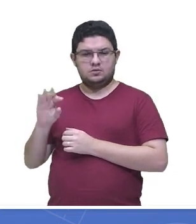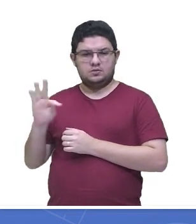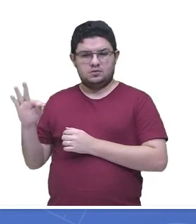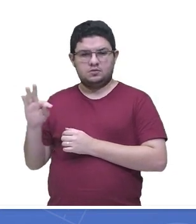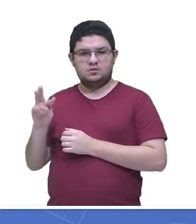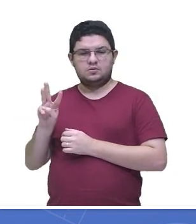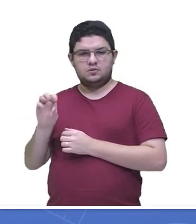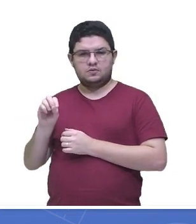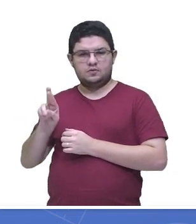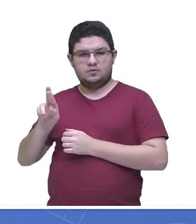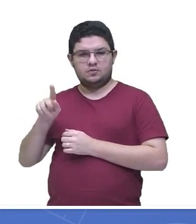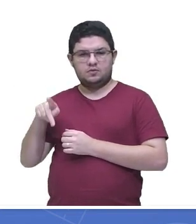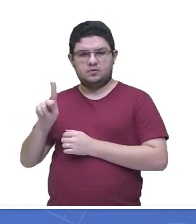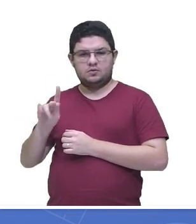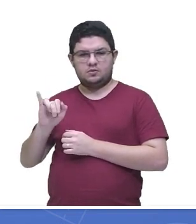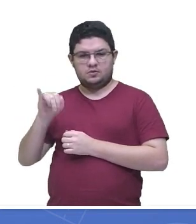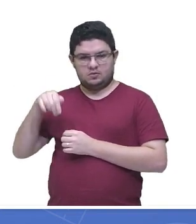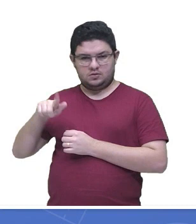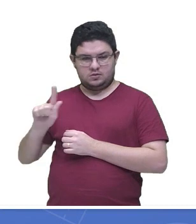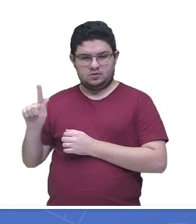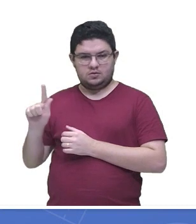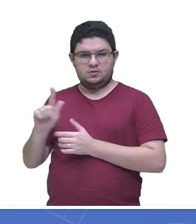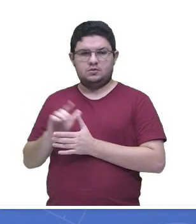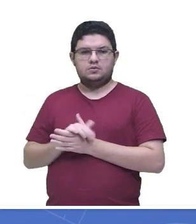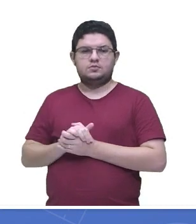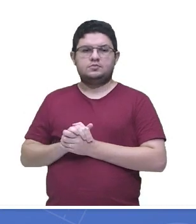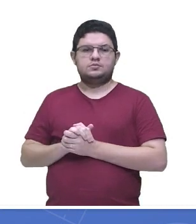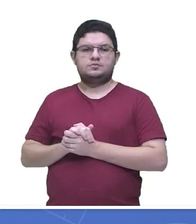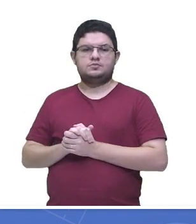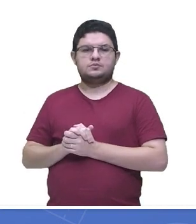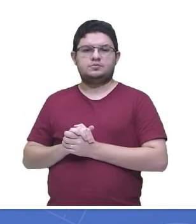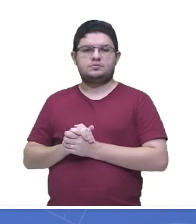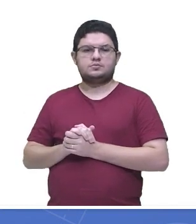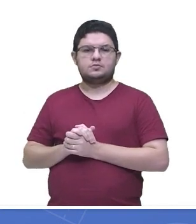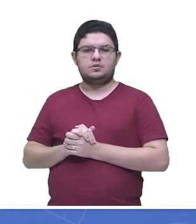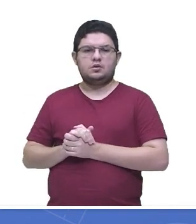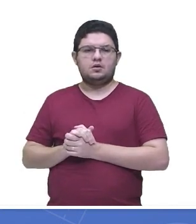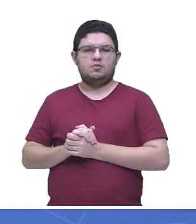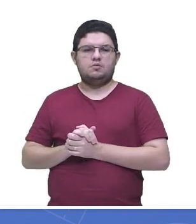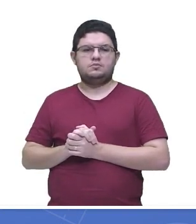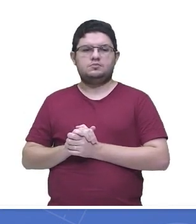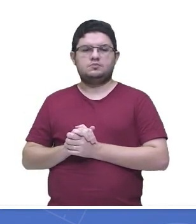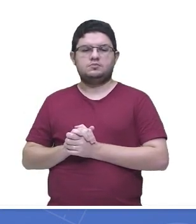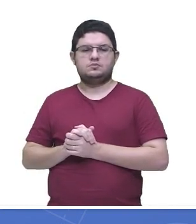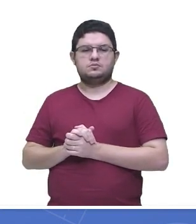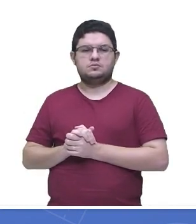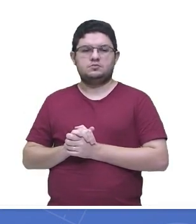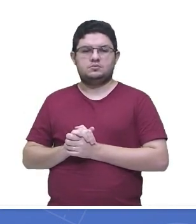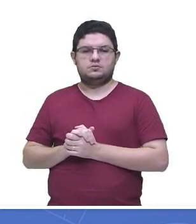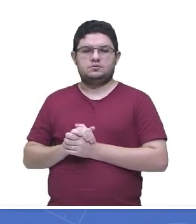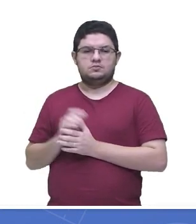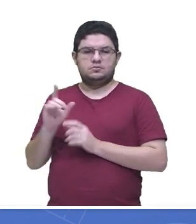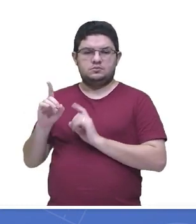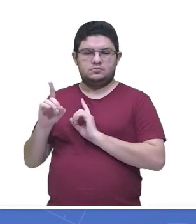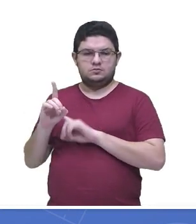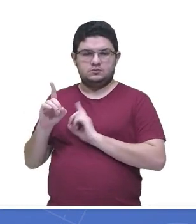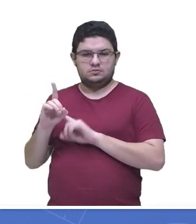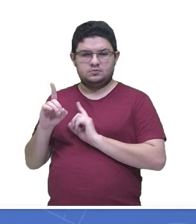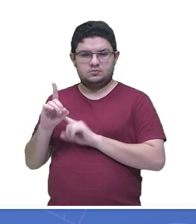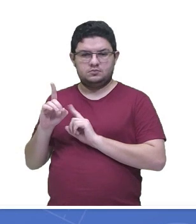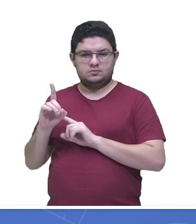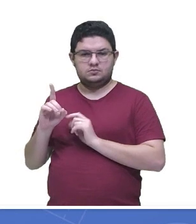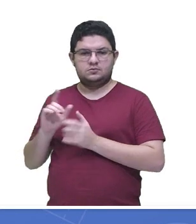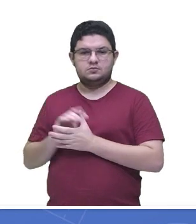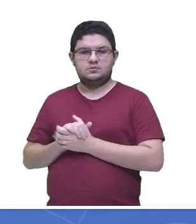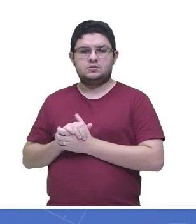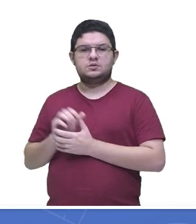not working. Eu não estava trabalhando. We were studying. Forma negativa.